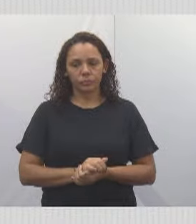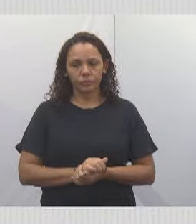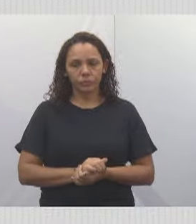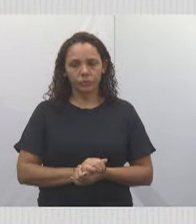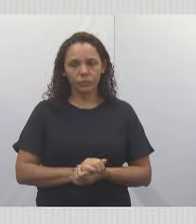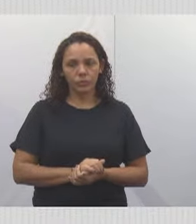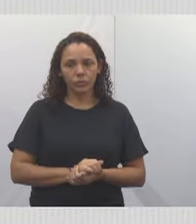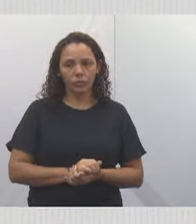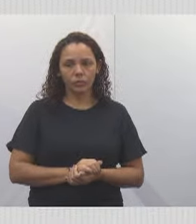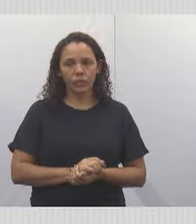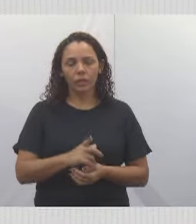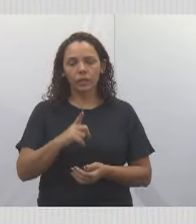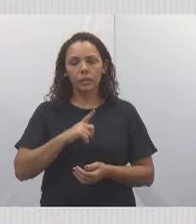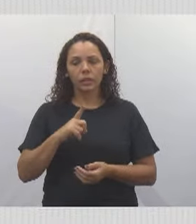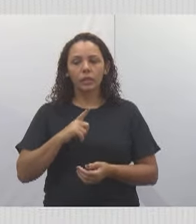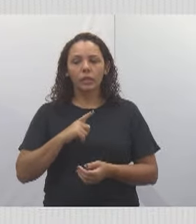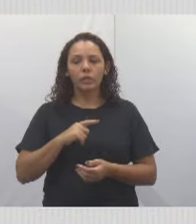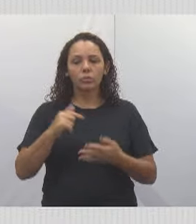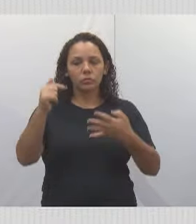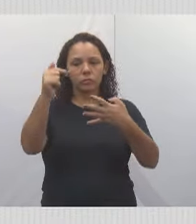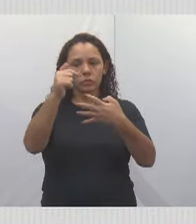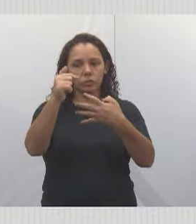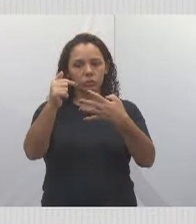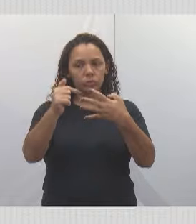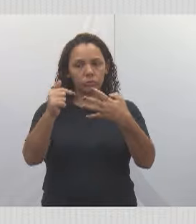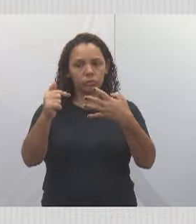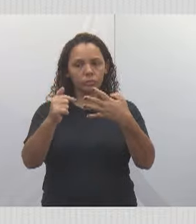Então, temos aqui descrito todos os